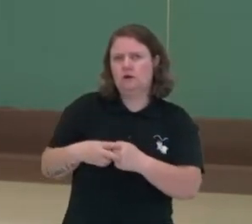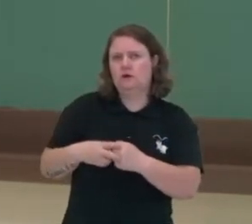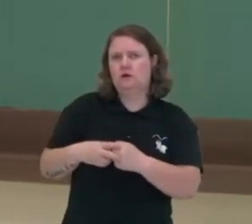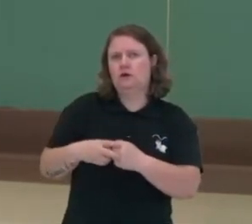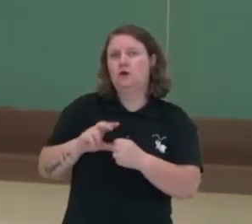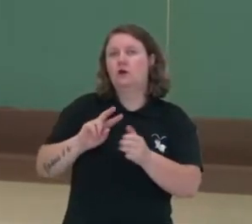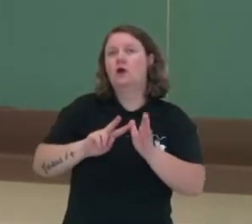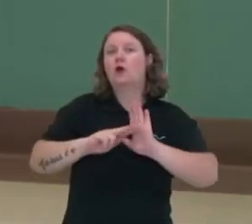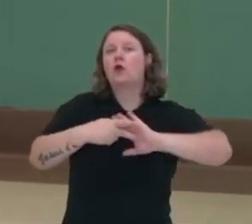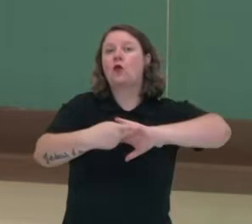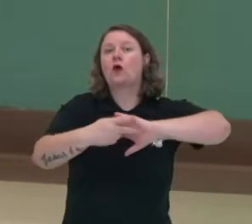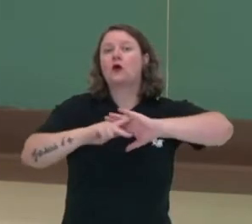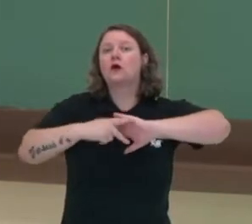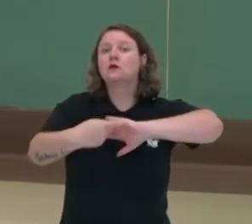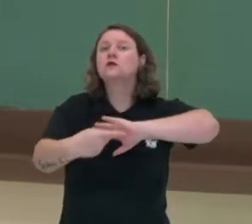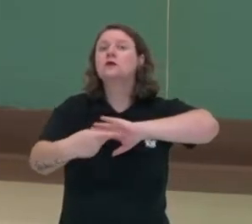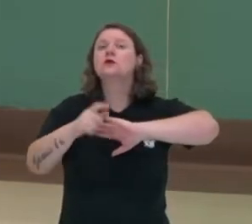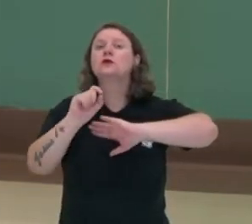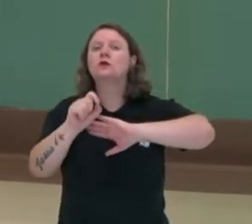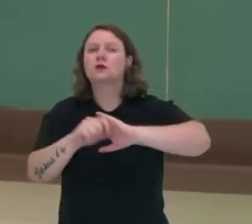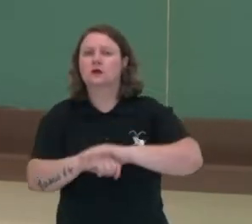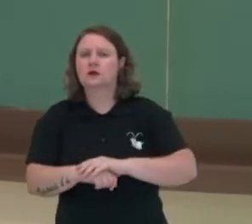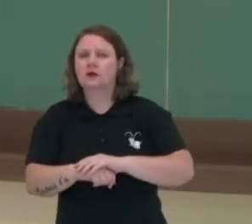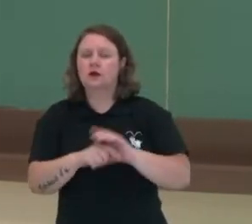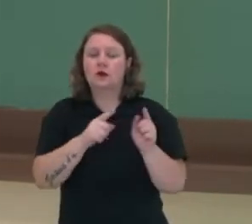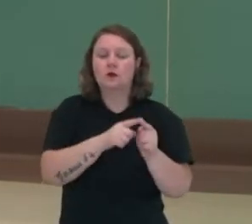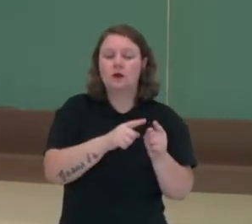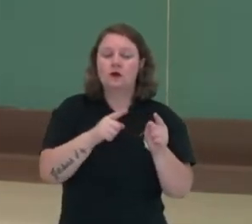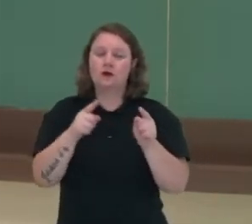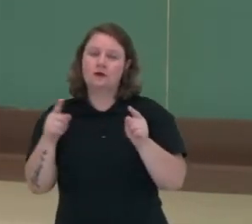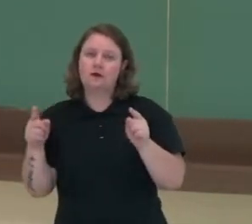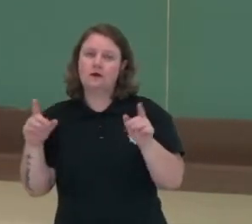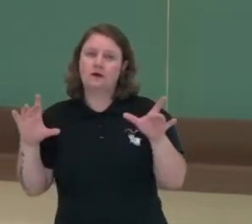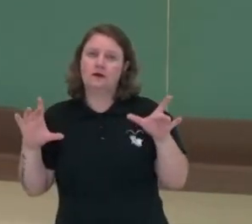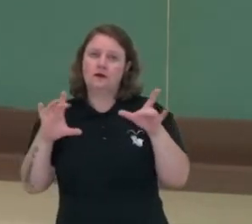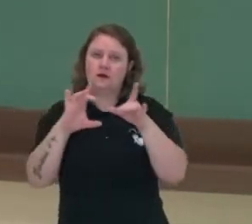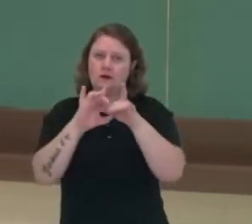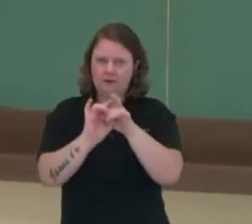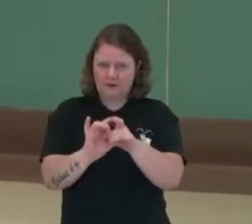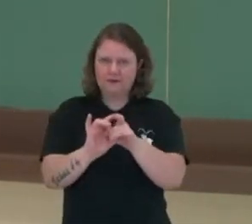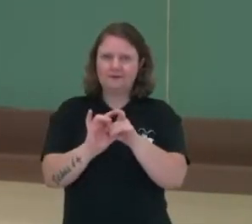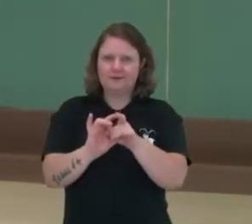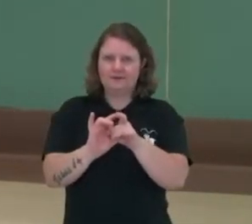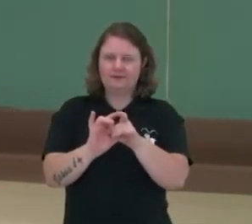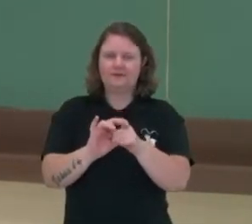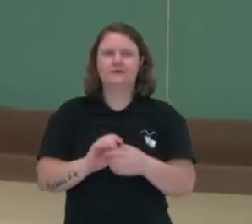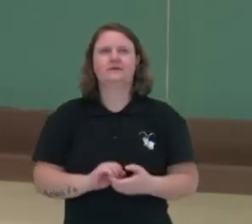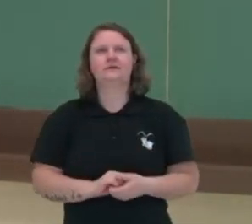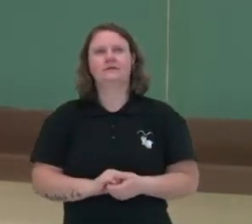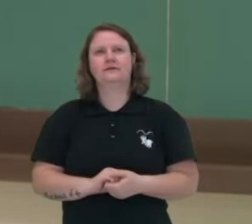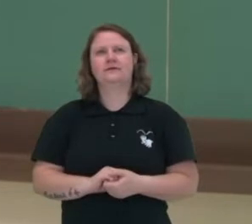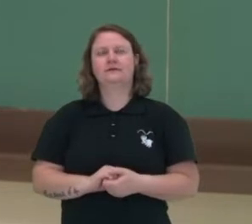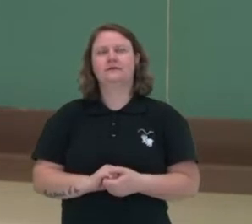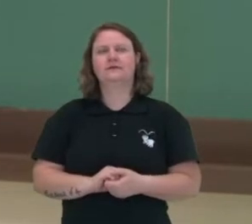consequência, mais de uma oração, então o período é chamado de período composto. Belezinha?